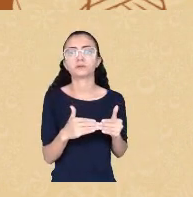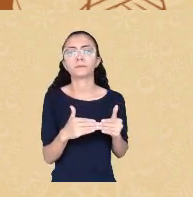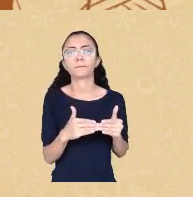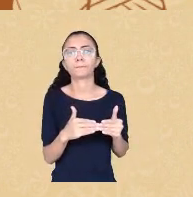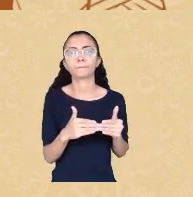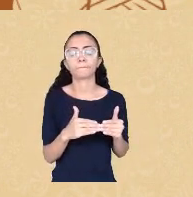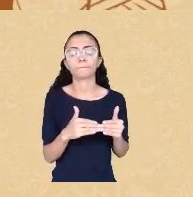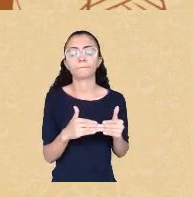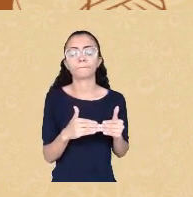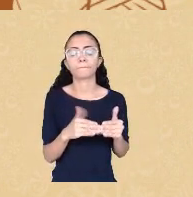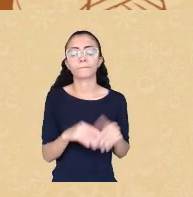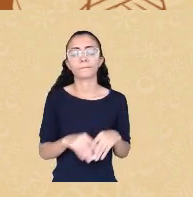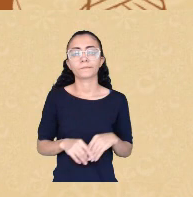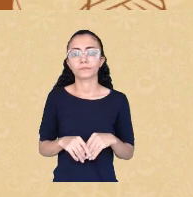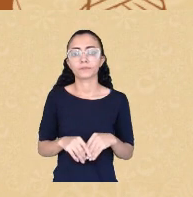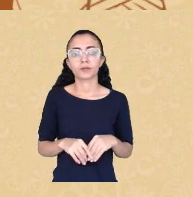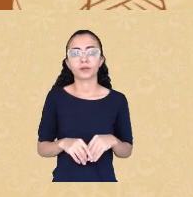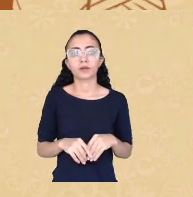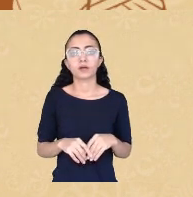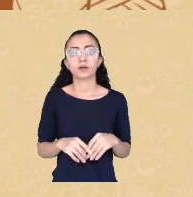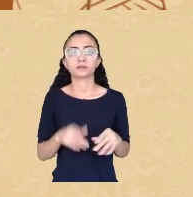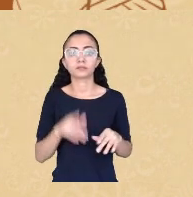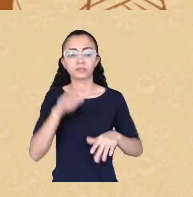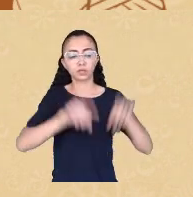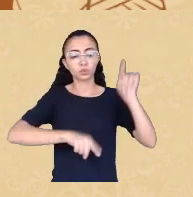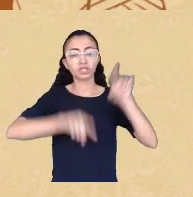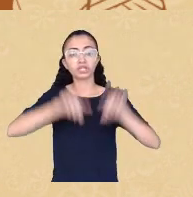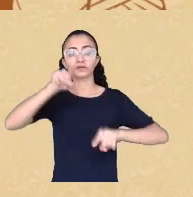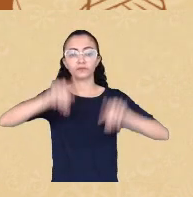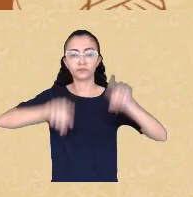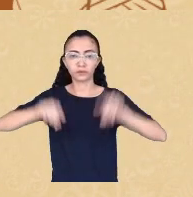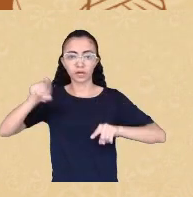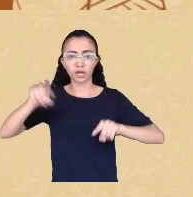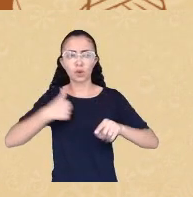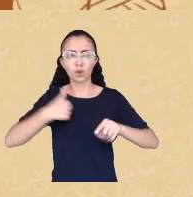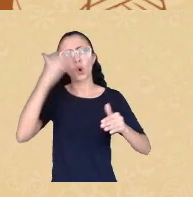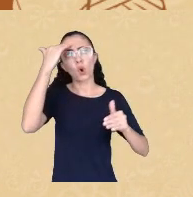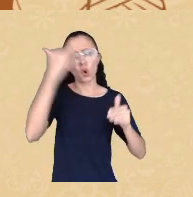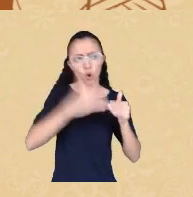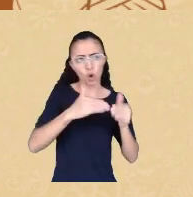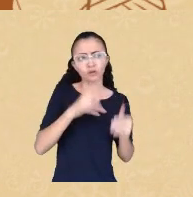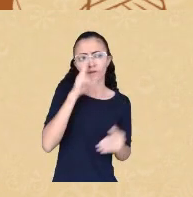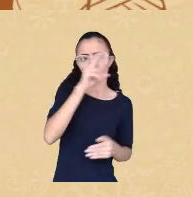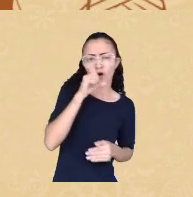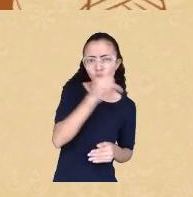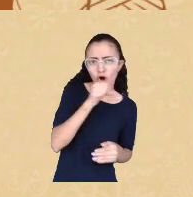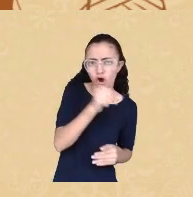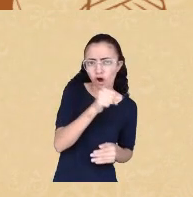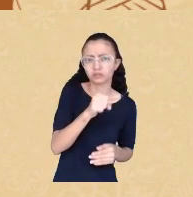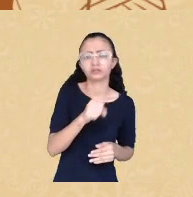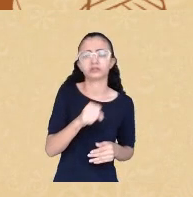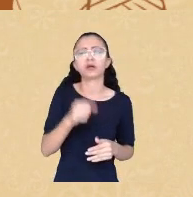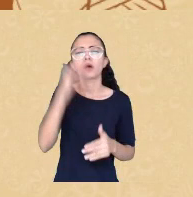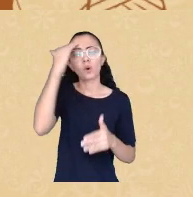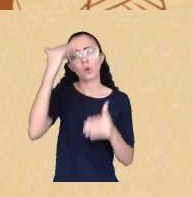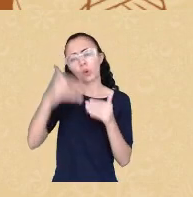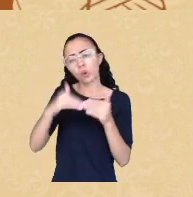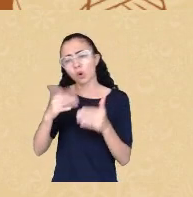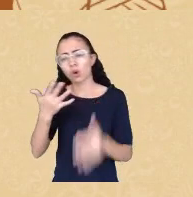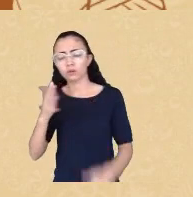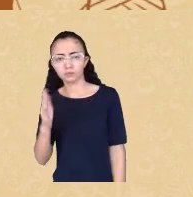também do discordo fortemente ou concordo fortemente. Foram mulheres trans. 51% das mulheres trans